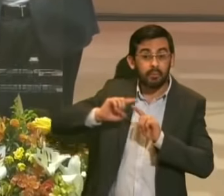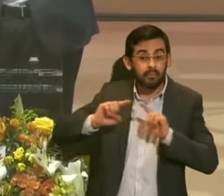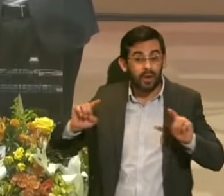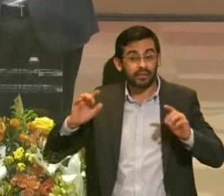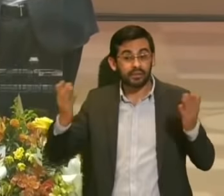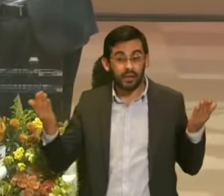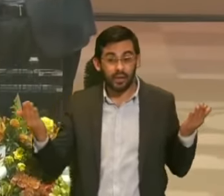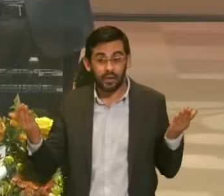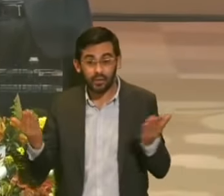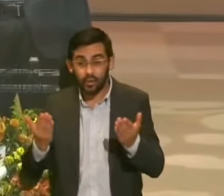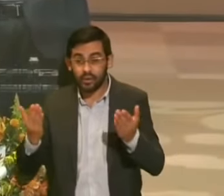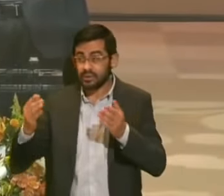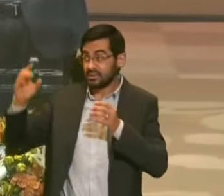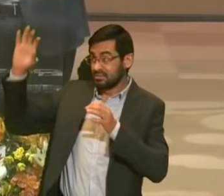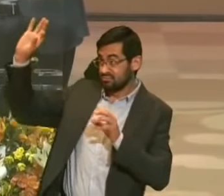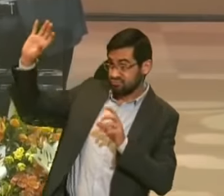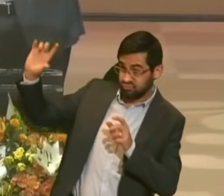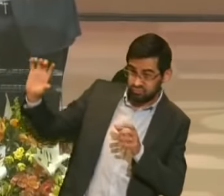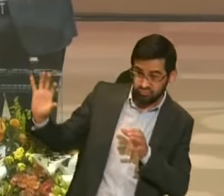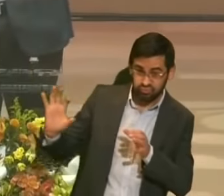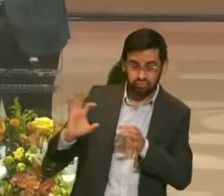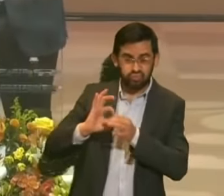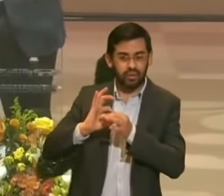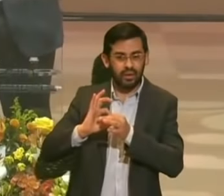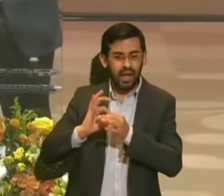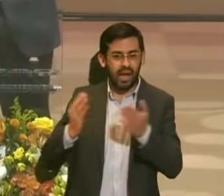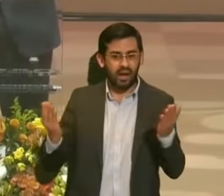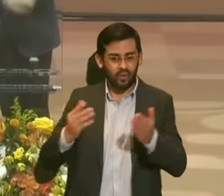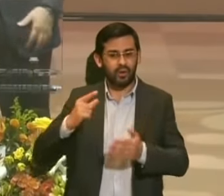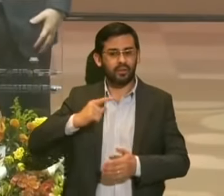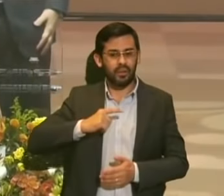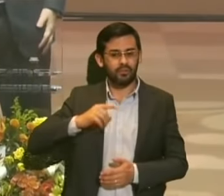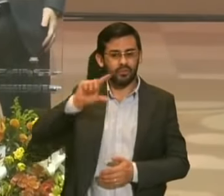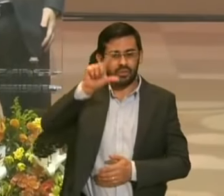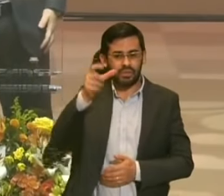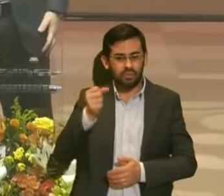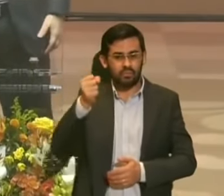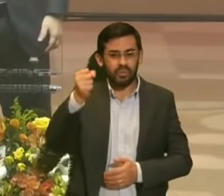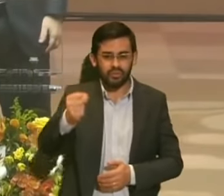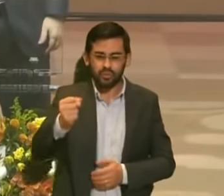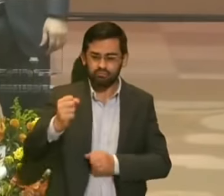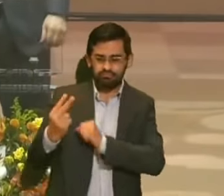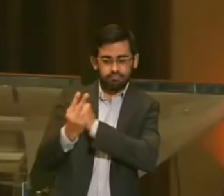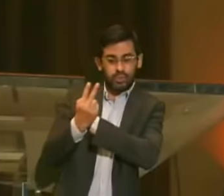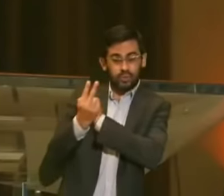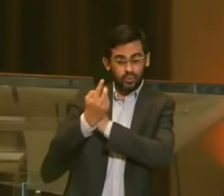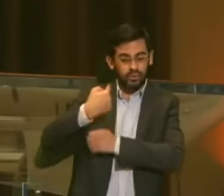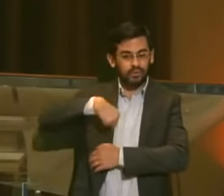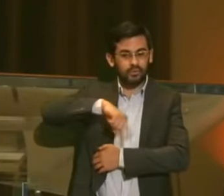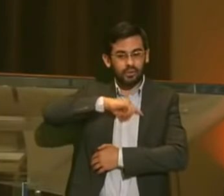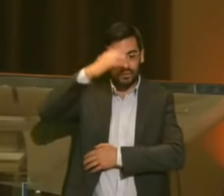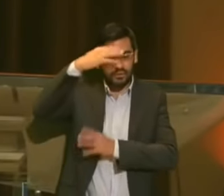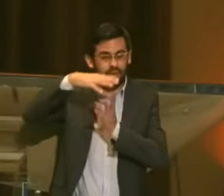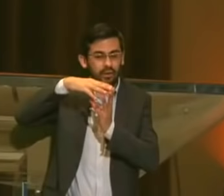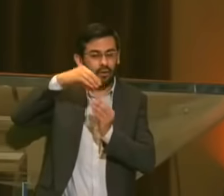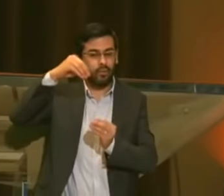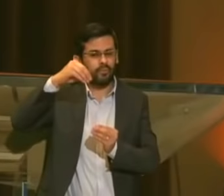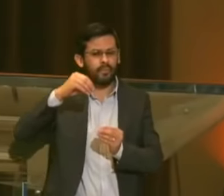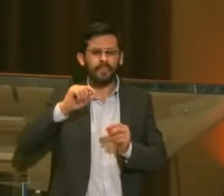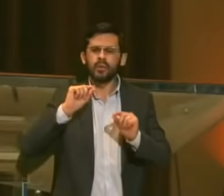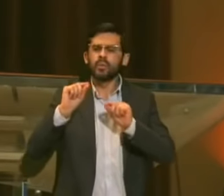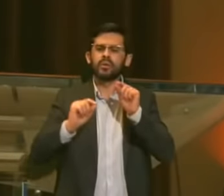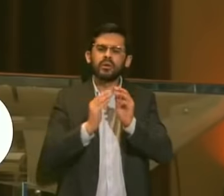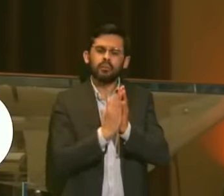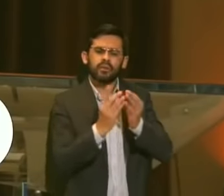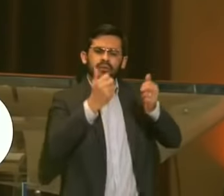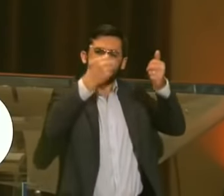vos convertestes ao pastor e bispo da vossa alma. E aqui, o que a palavra de Deus está